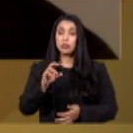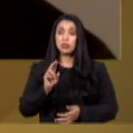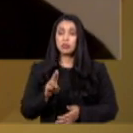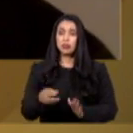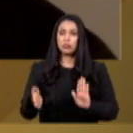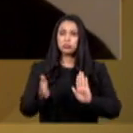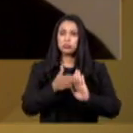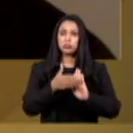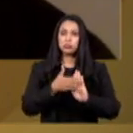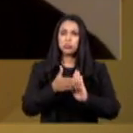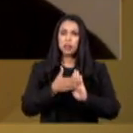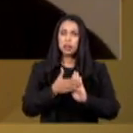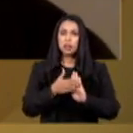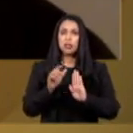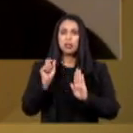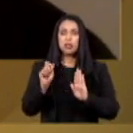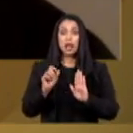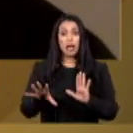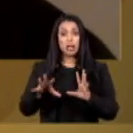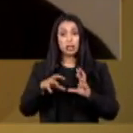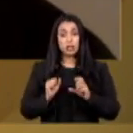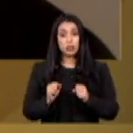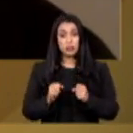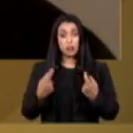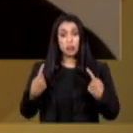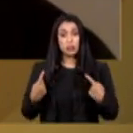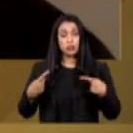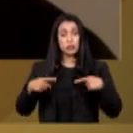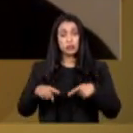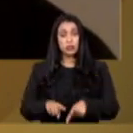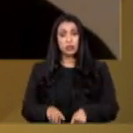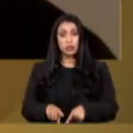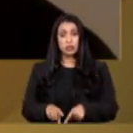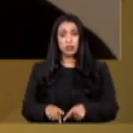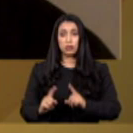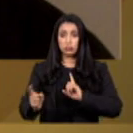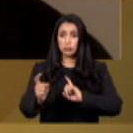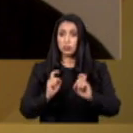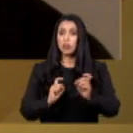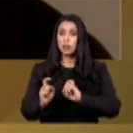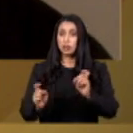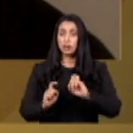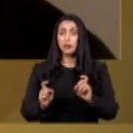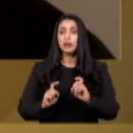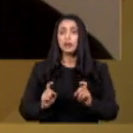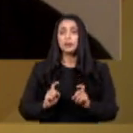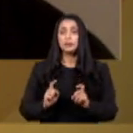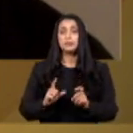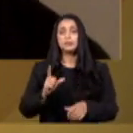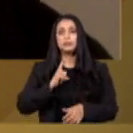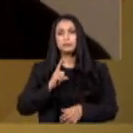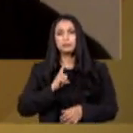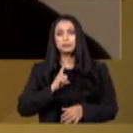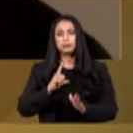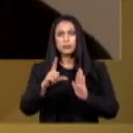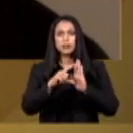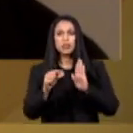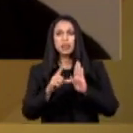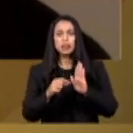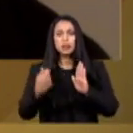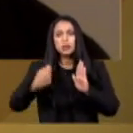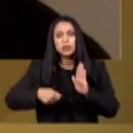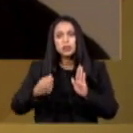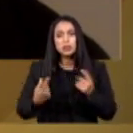a passar de governadores que admite a desconsideração da personalidade jurídica entrar realmente ressalta